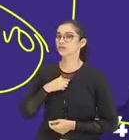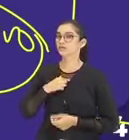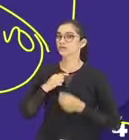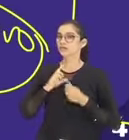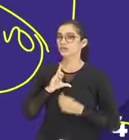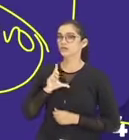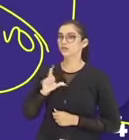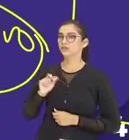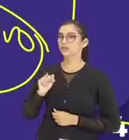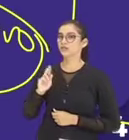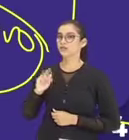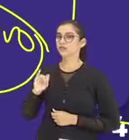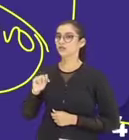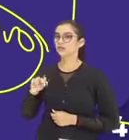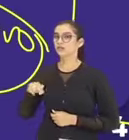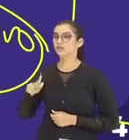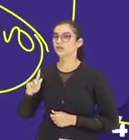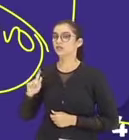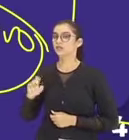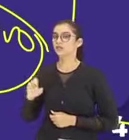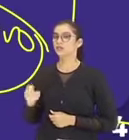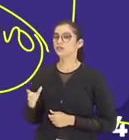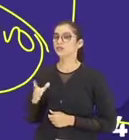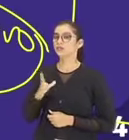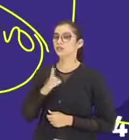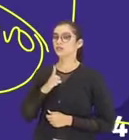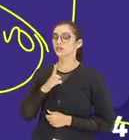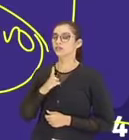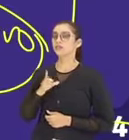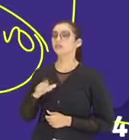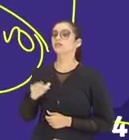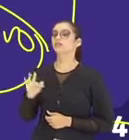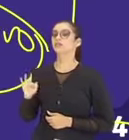a laringe. Eu tenho